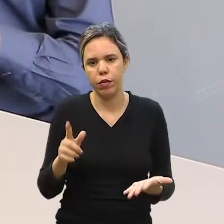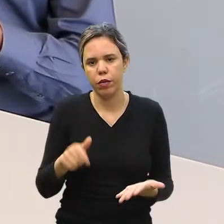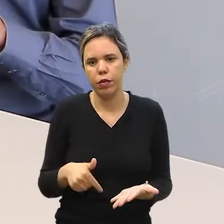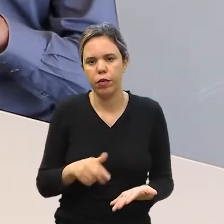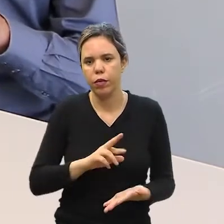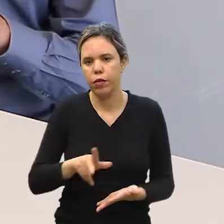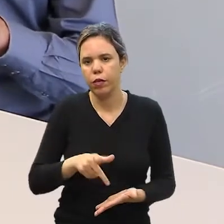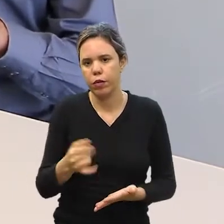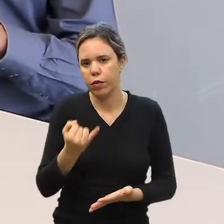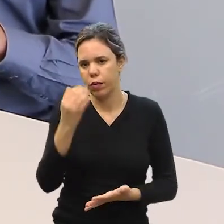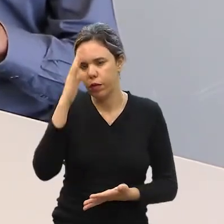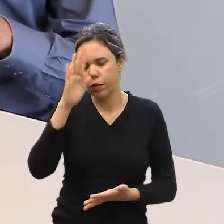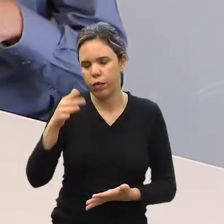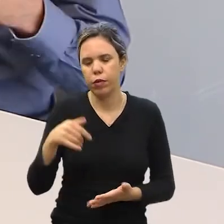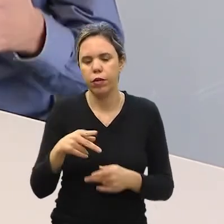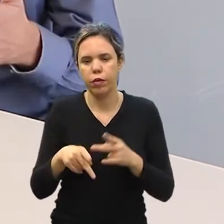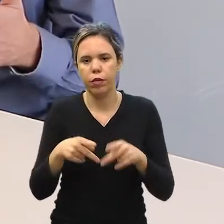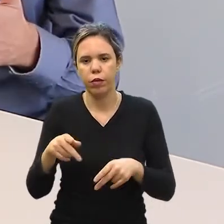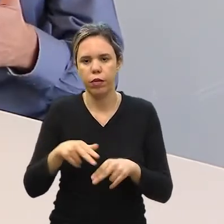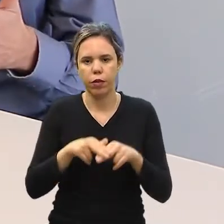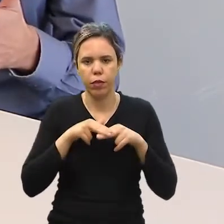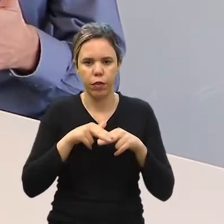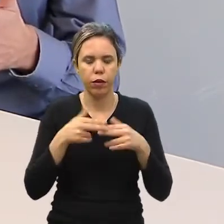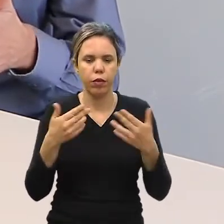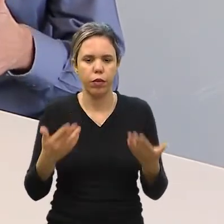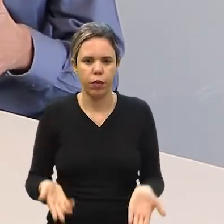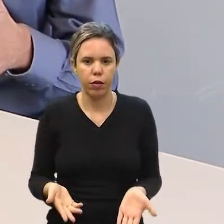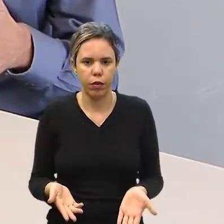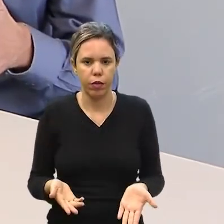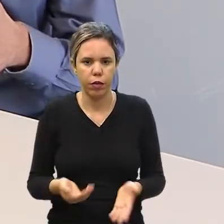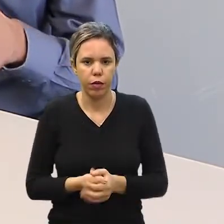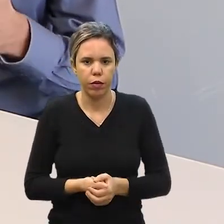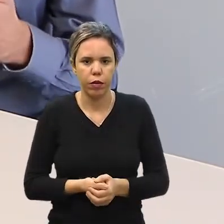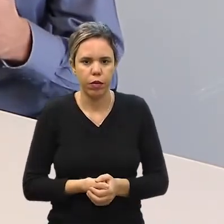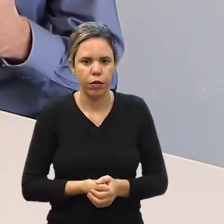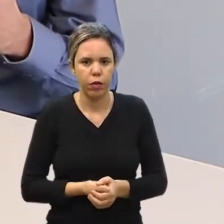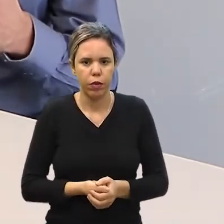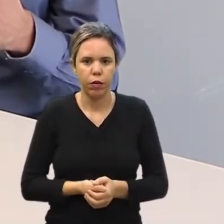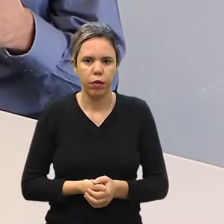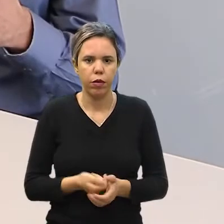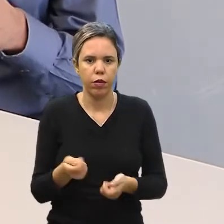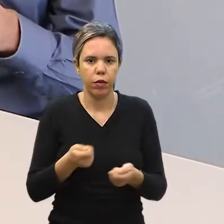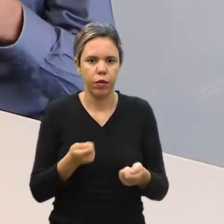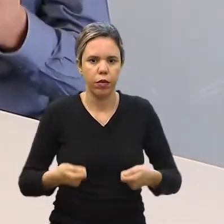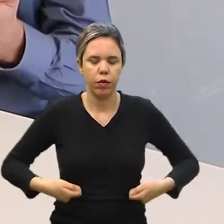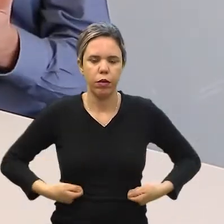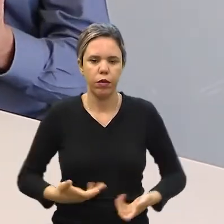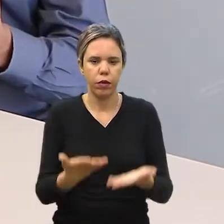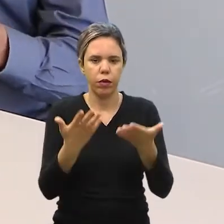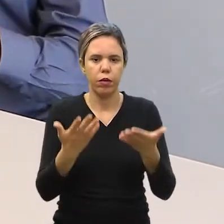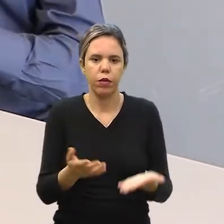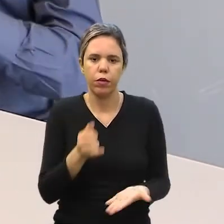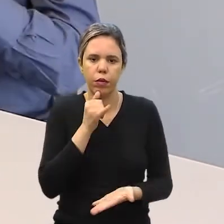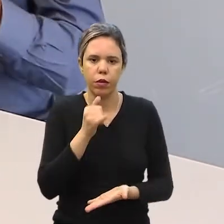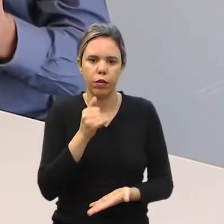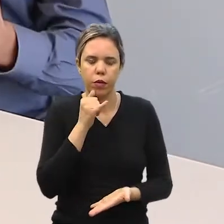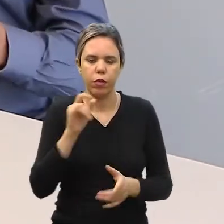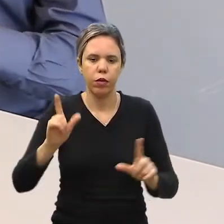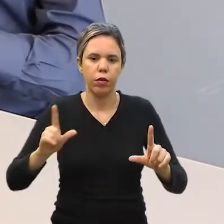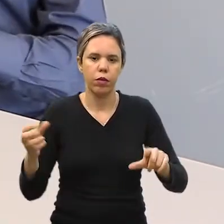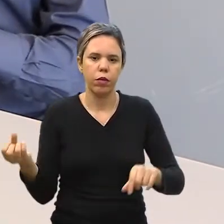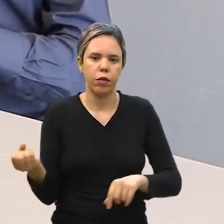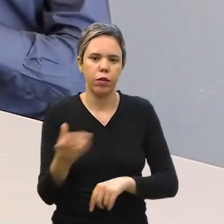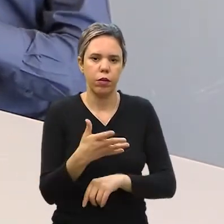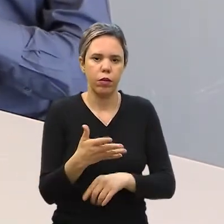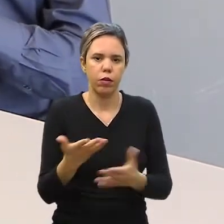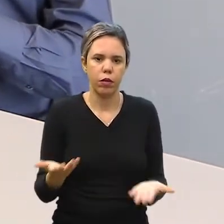considerados não essenciais por causa dessa questão de contenção de gastos. É o caso, por exemplo, de uma TV